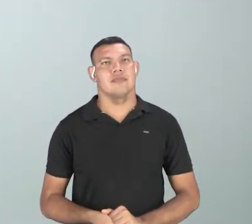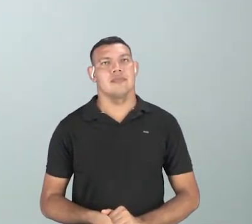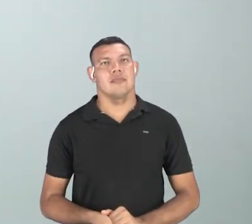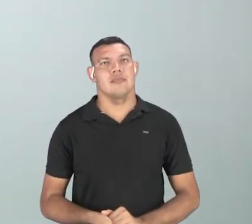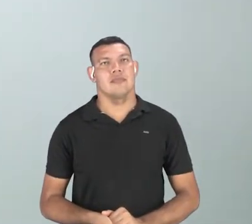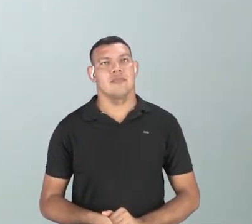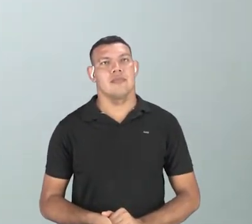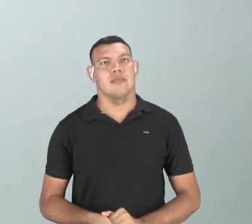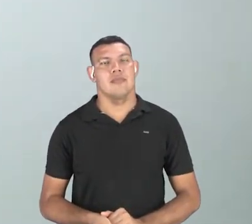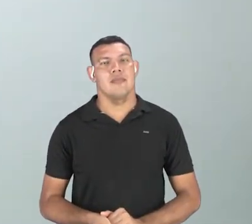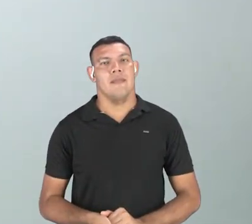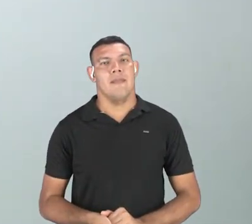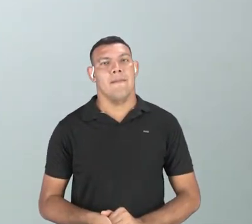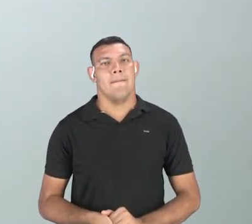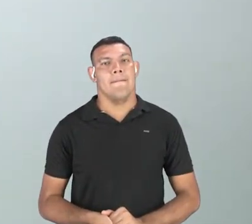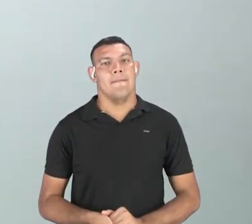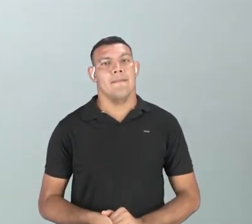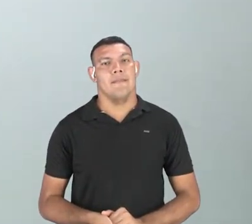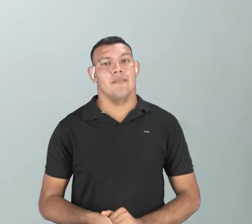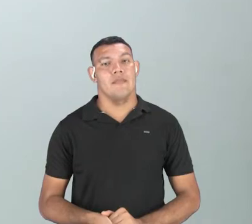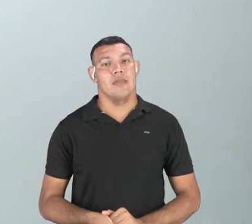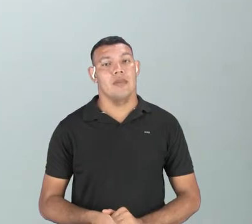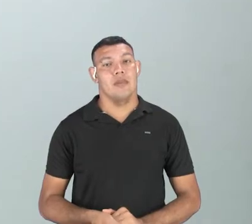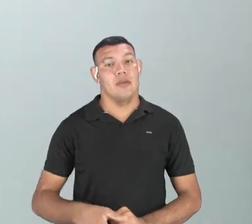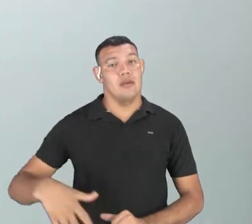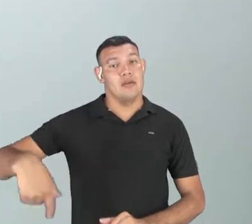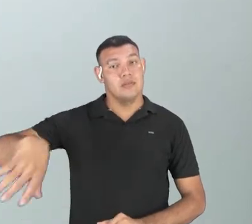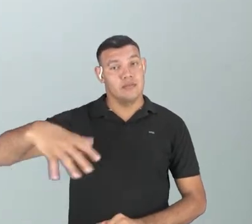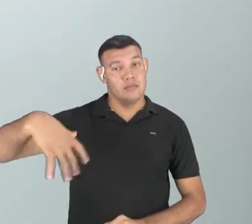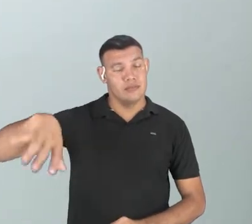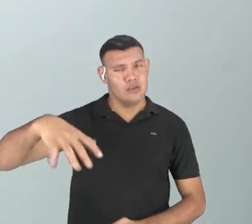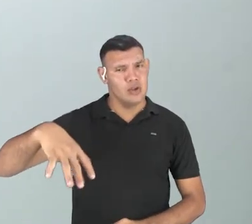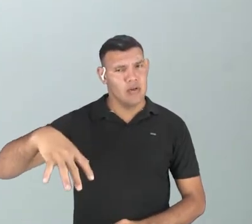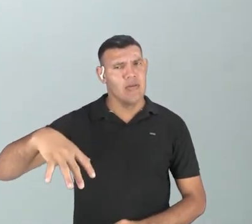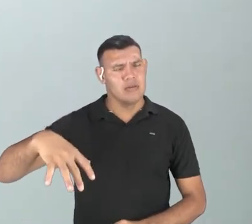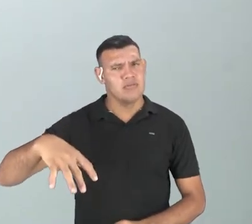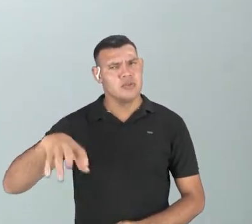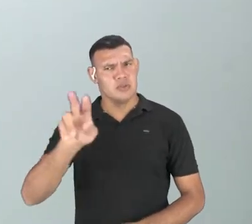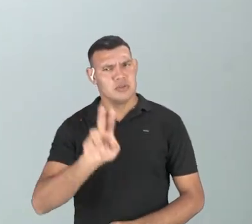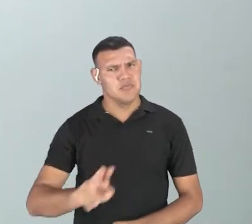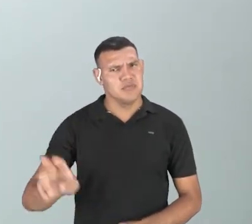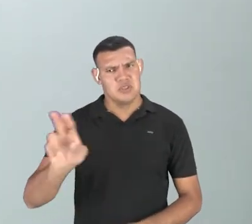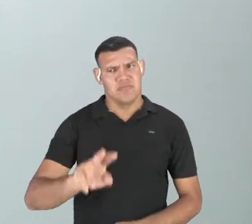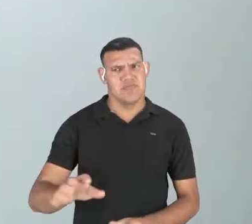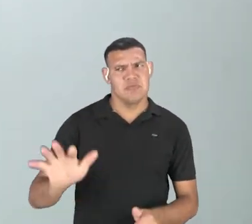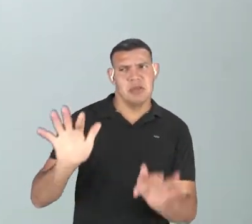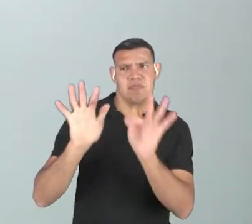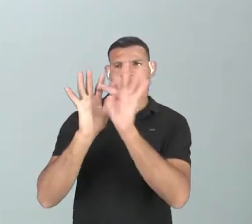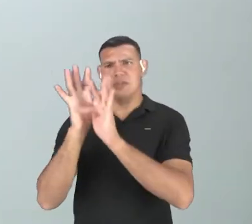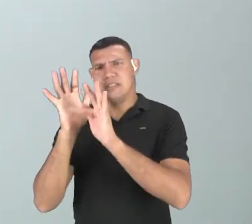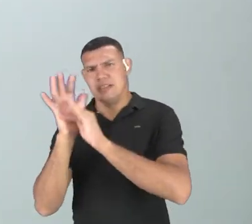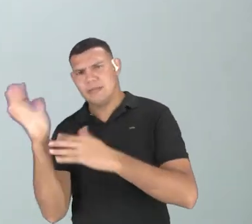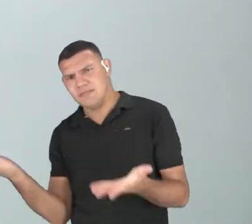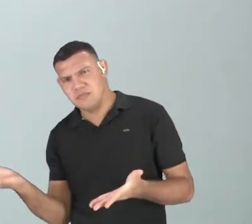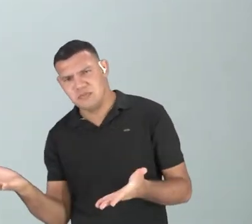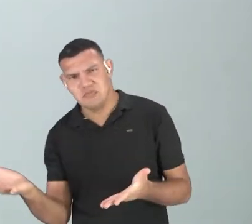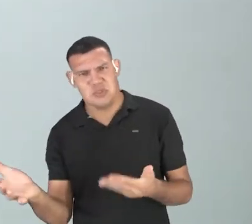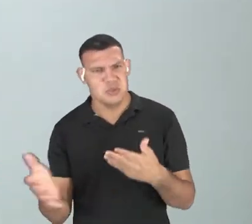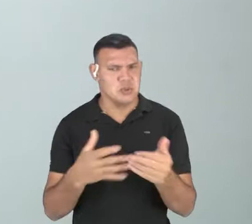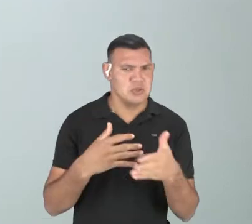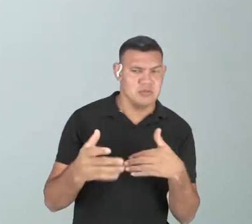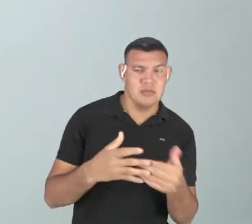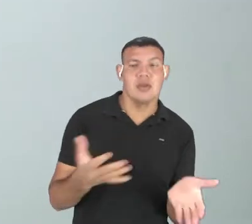Mira, nosotros vamos a utilizar, sea en la vida, sea en textos, sea en lo que sea,